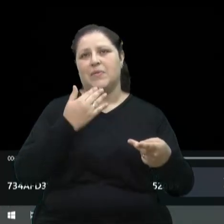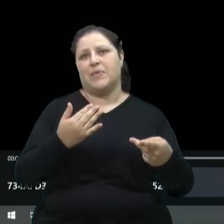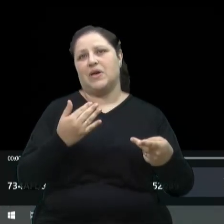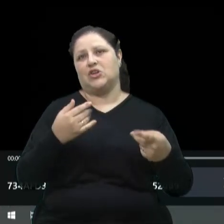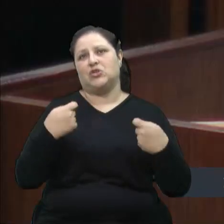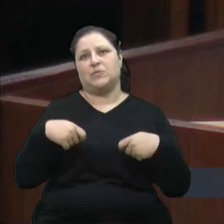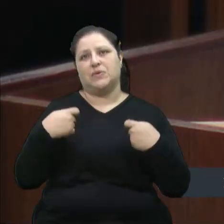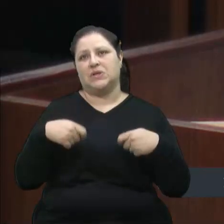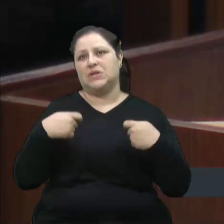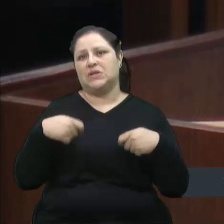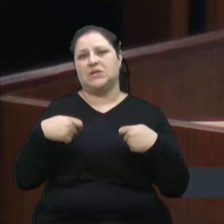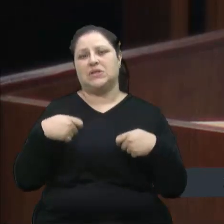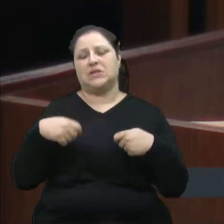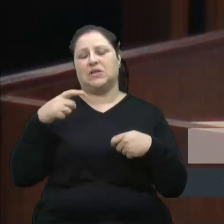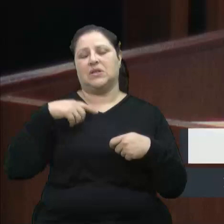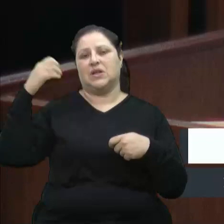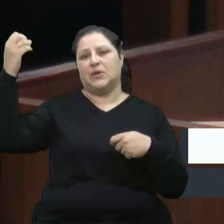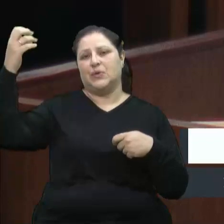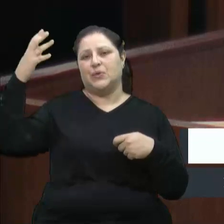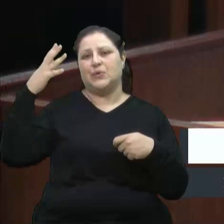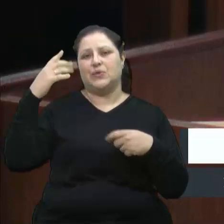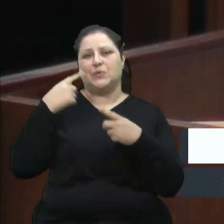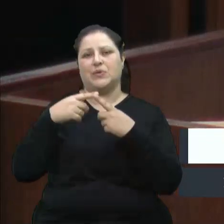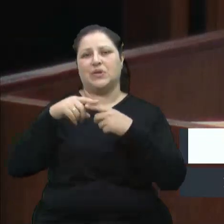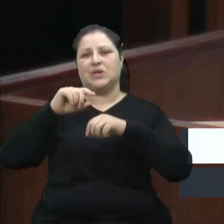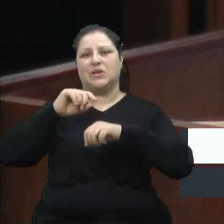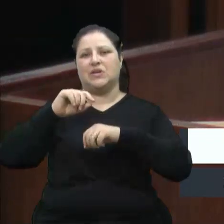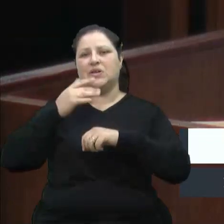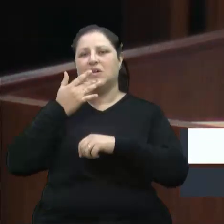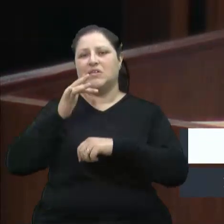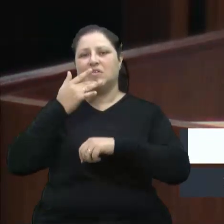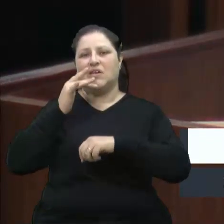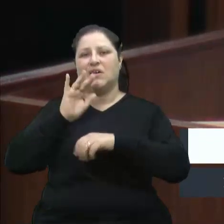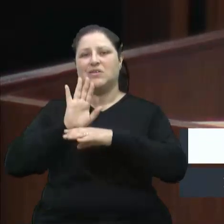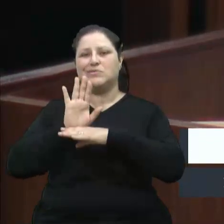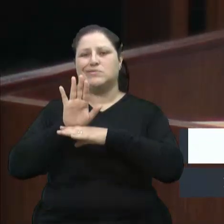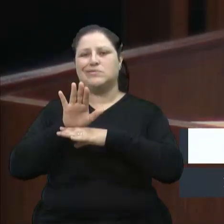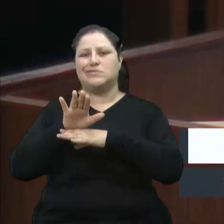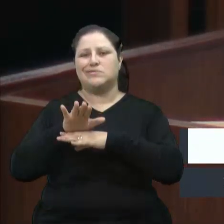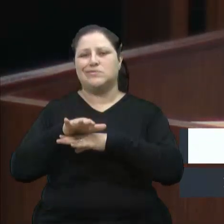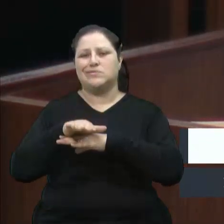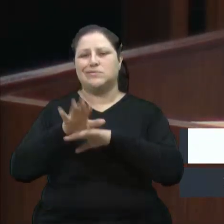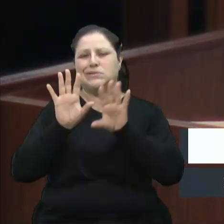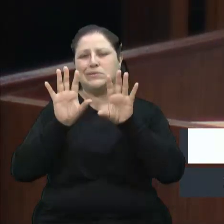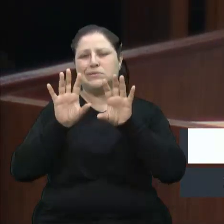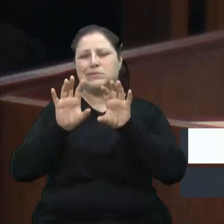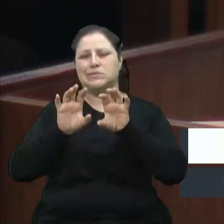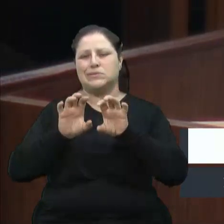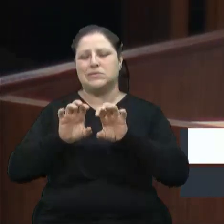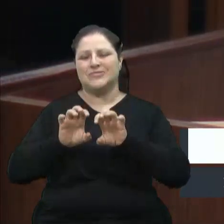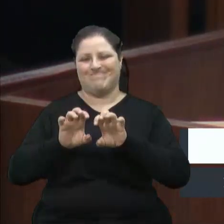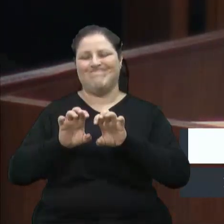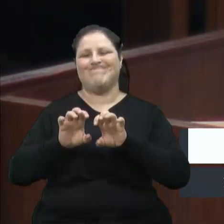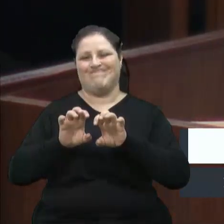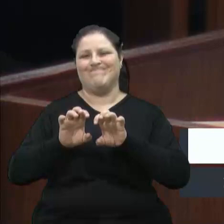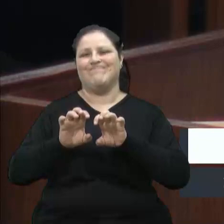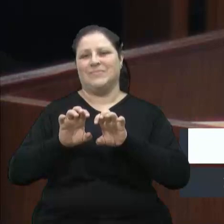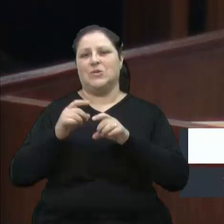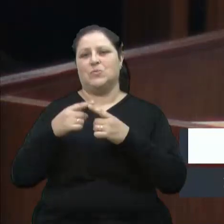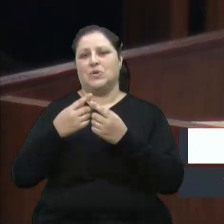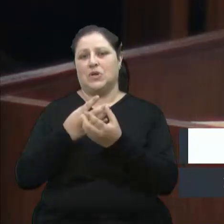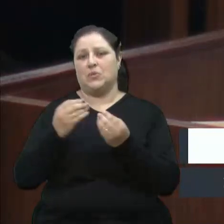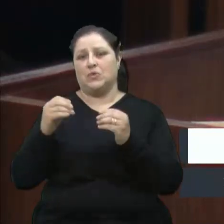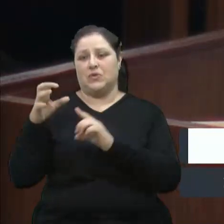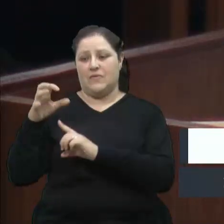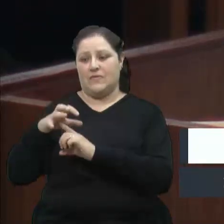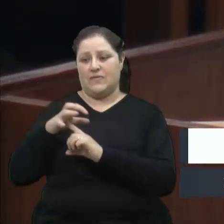iluminar a Lagoa, porque chega no final da tarde e fica uma escuridão. A questão da energia elétrica, porque muitos feirantes